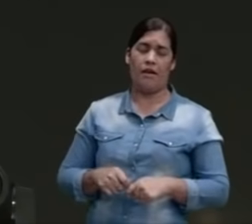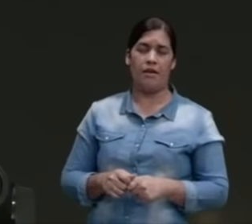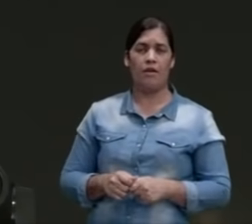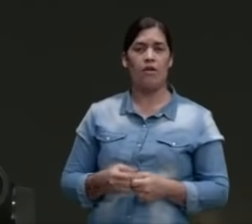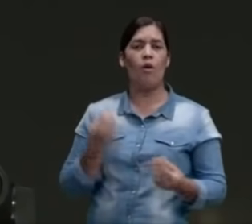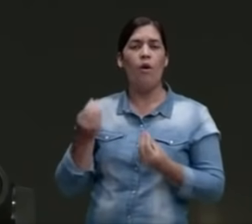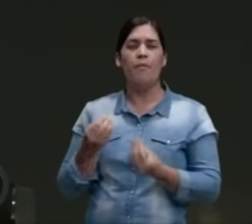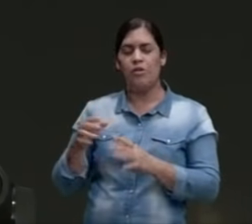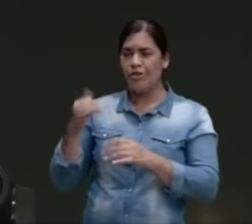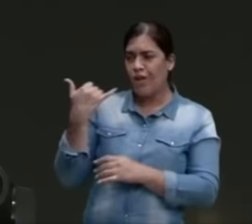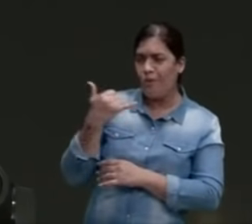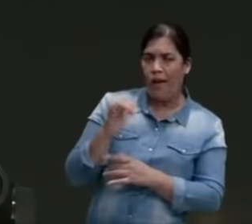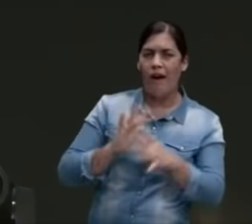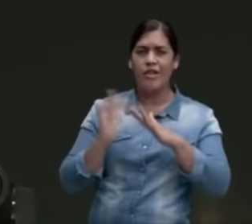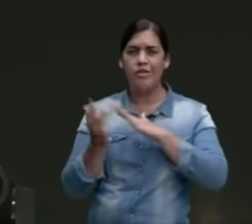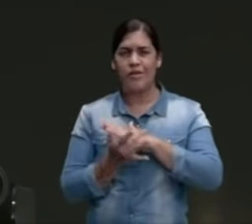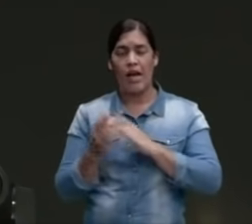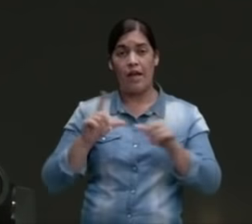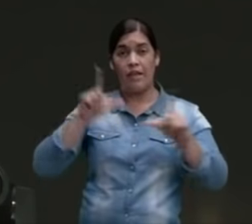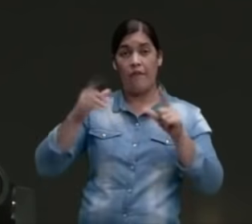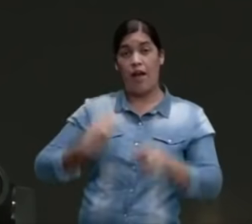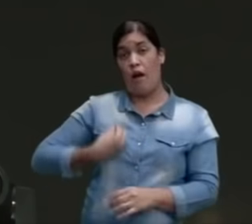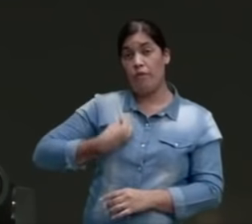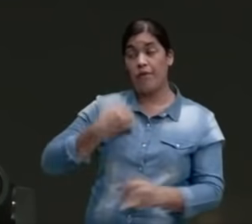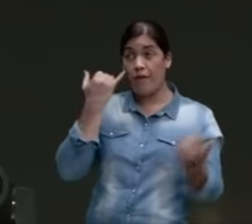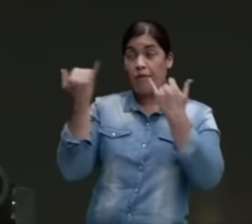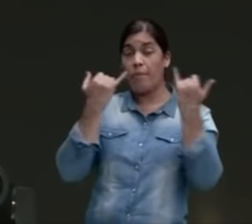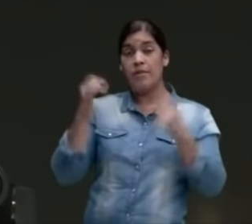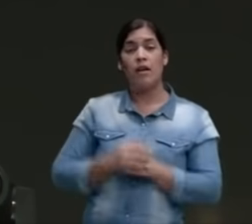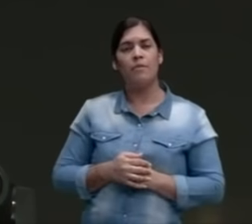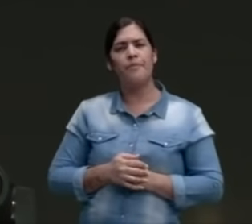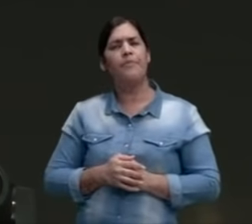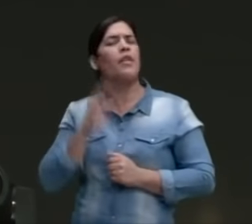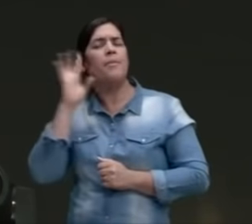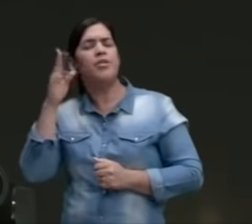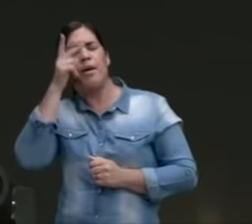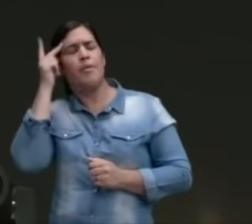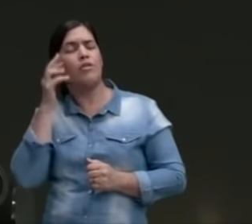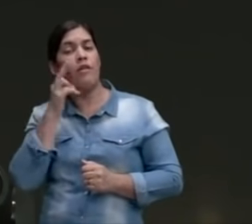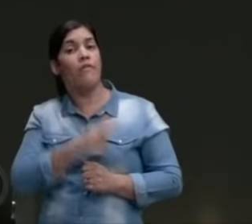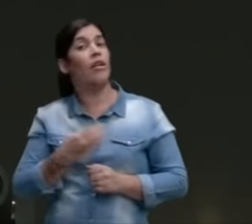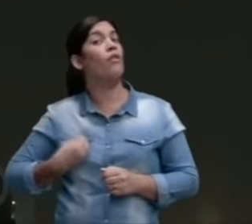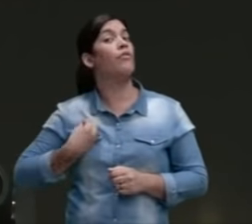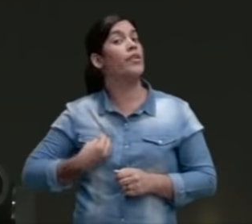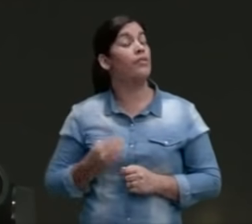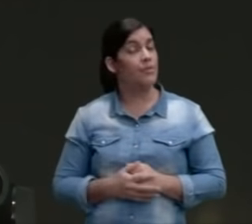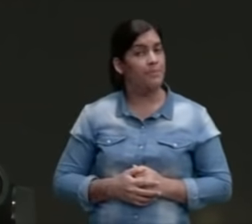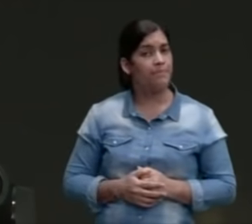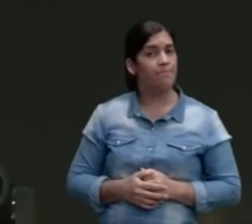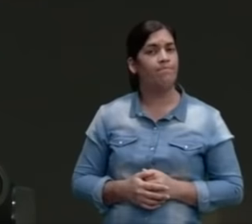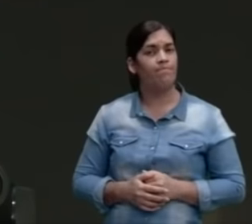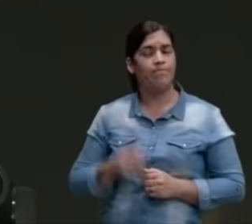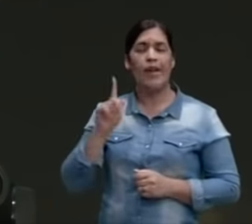redes sociais, a TV passa ao vivo aquela informação. Imagine as pessoas vendo ao vivo aquela cena. Então esse é